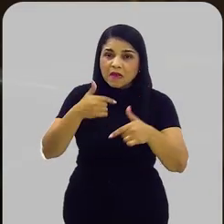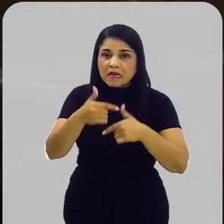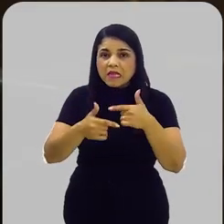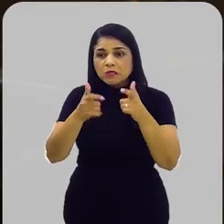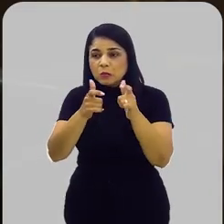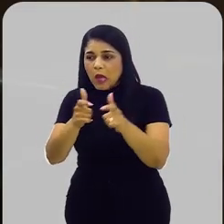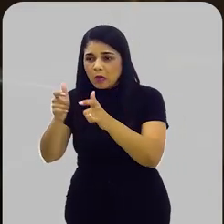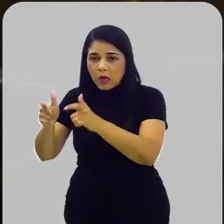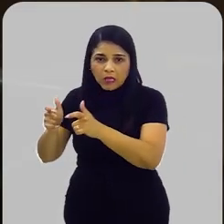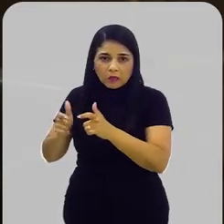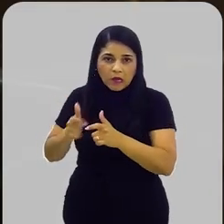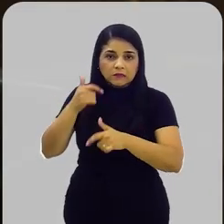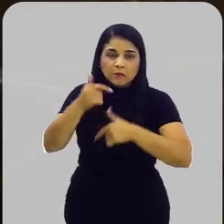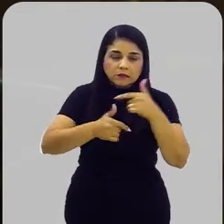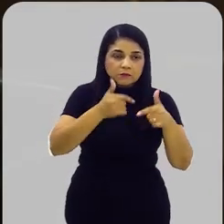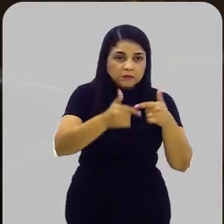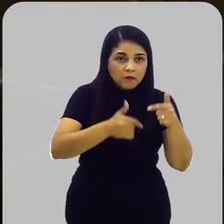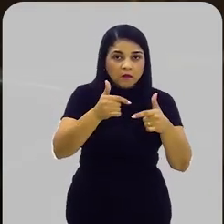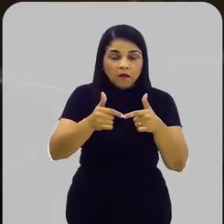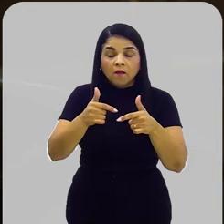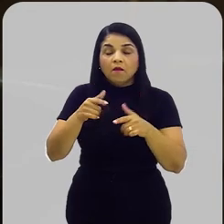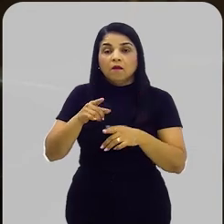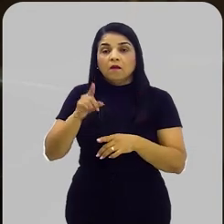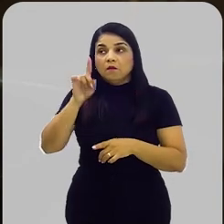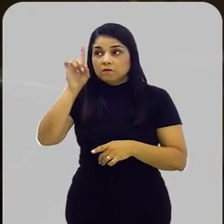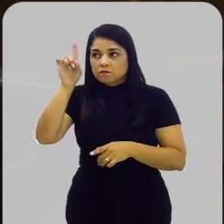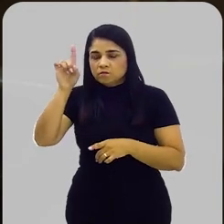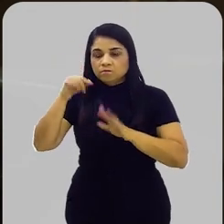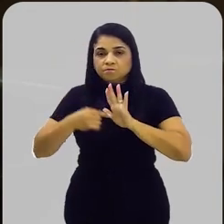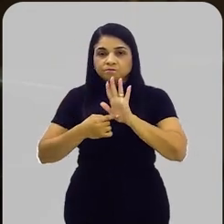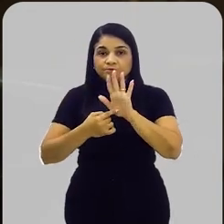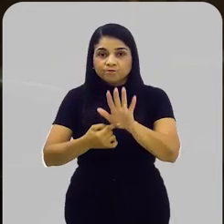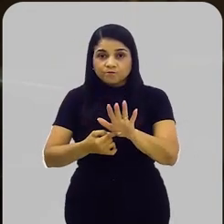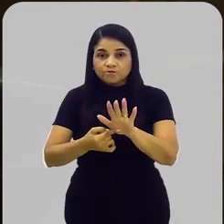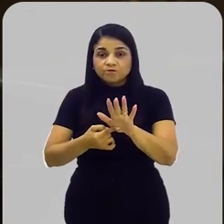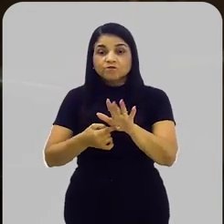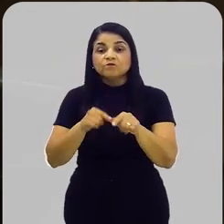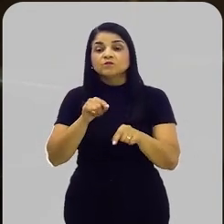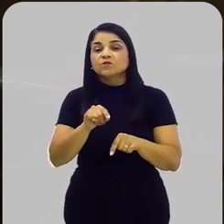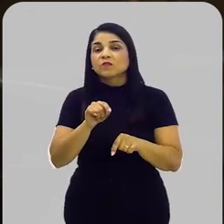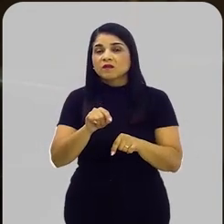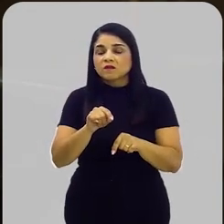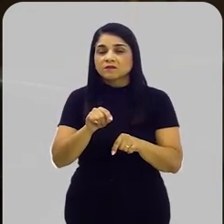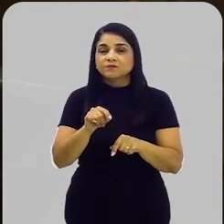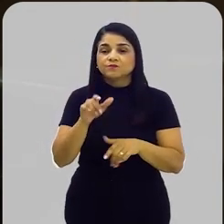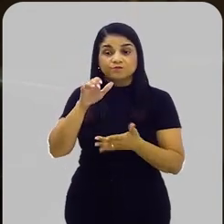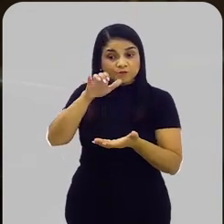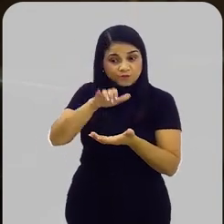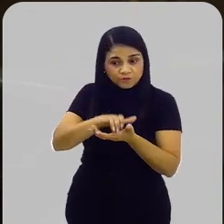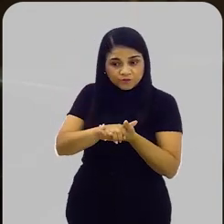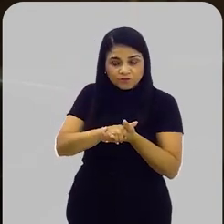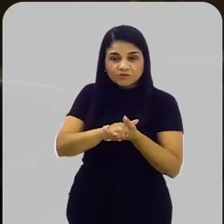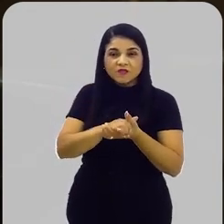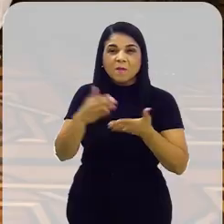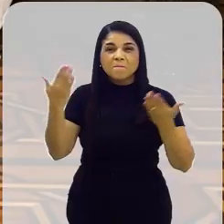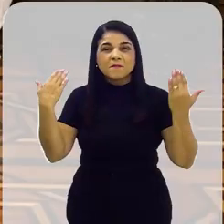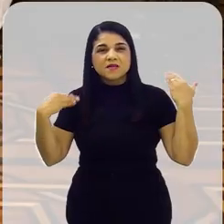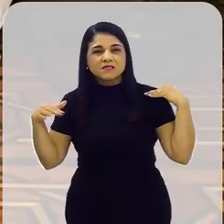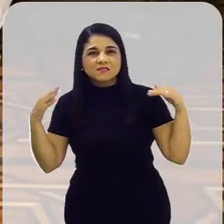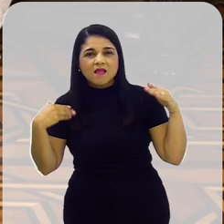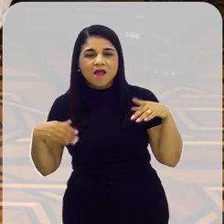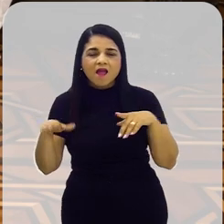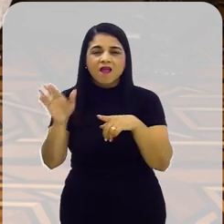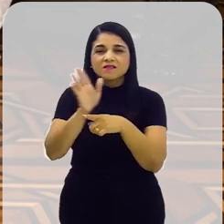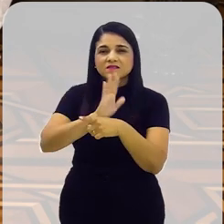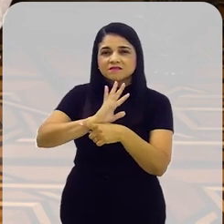para os lugares para trabalhar e tal. E ele foi me apresentando o lazer, né? Me levar para o cinema. Alegria, me levar para